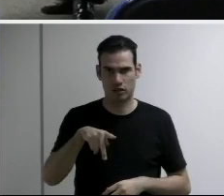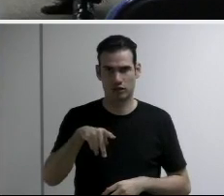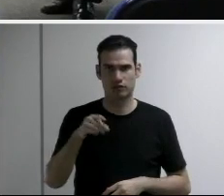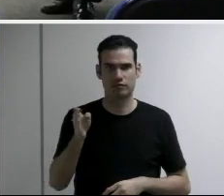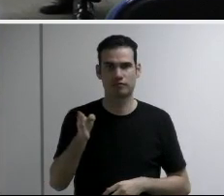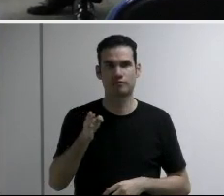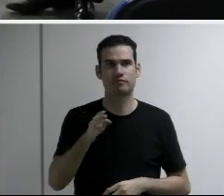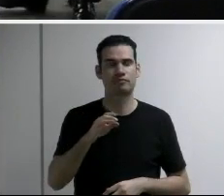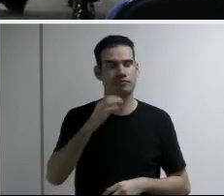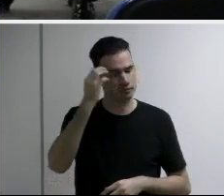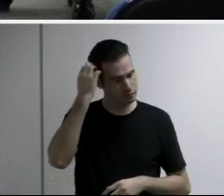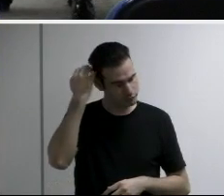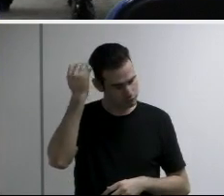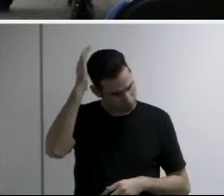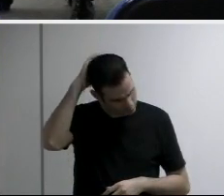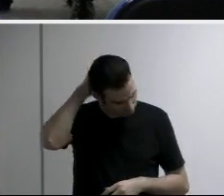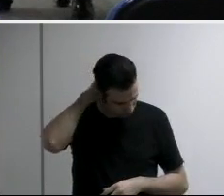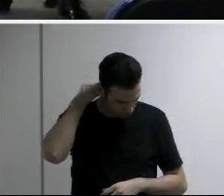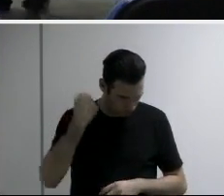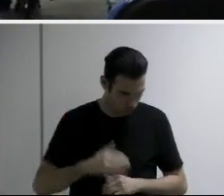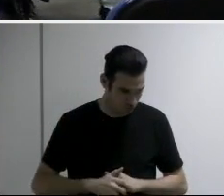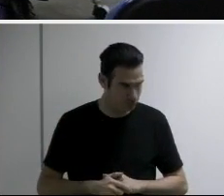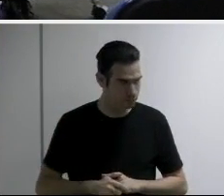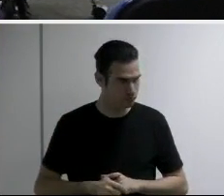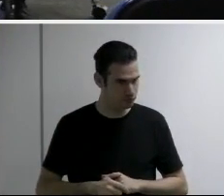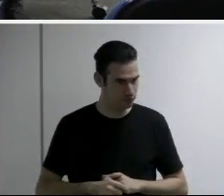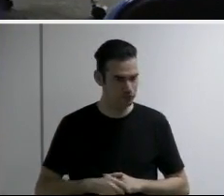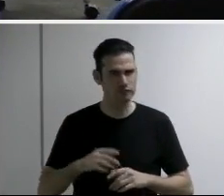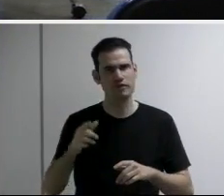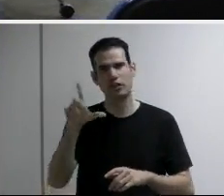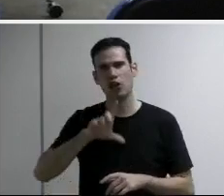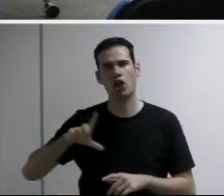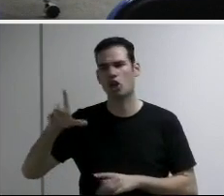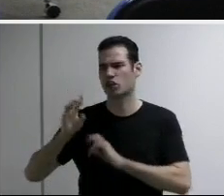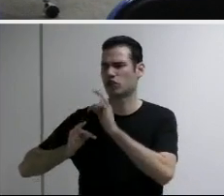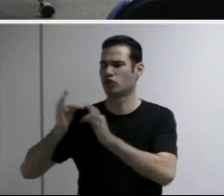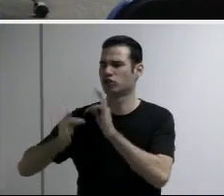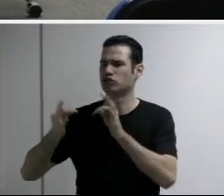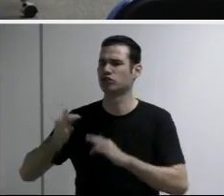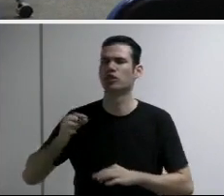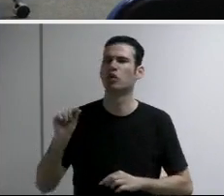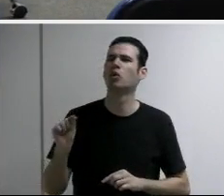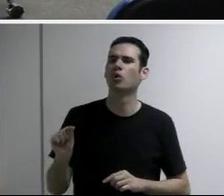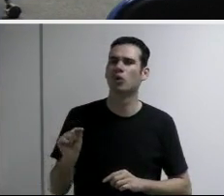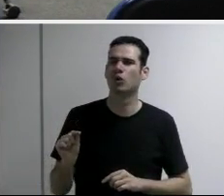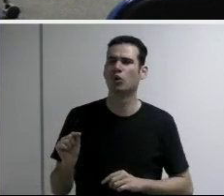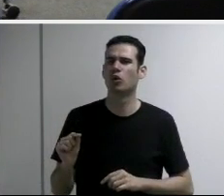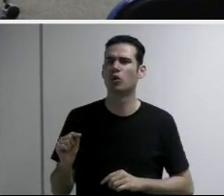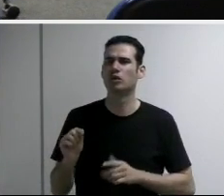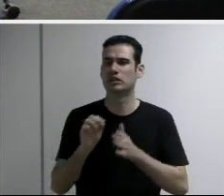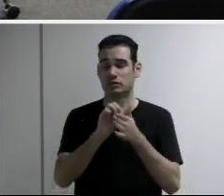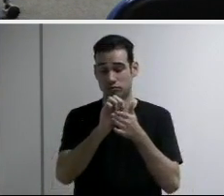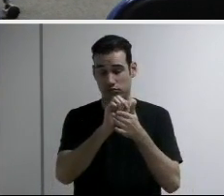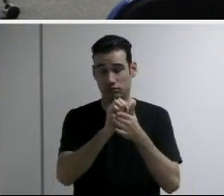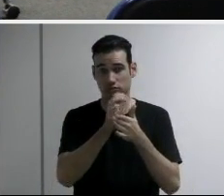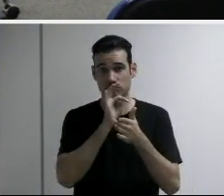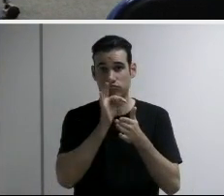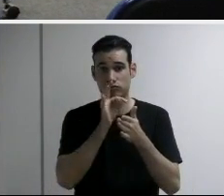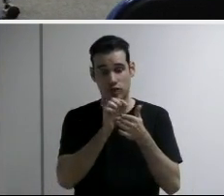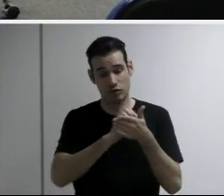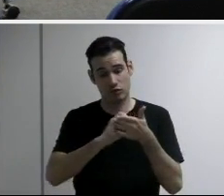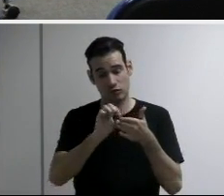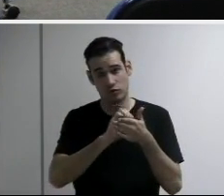Será que é útil mesmo para tudo isso? A lógica do blockchain é a seguinte, né? É uma tecnologia na qual você escreve uma vez, não